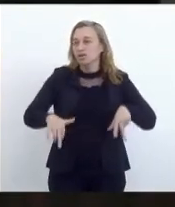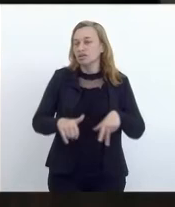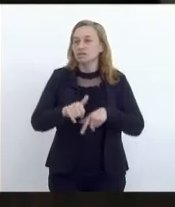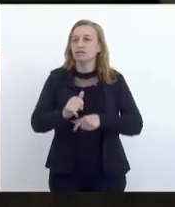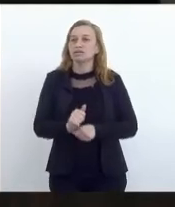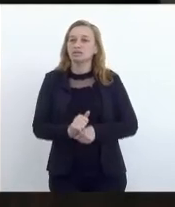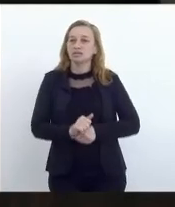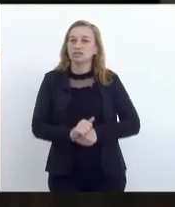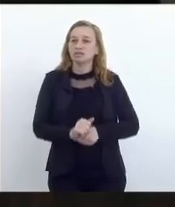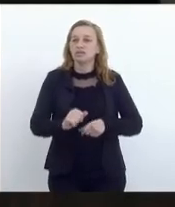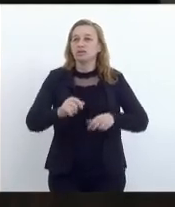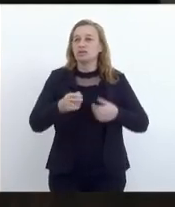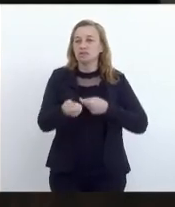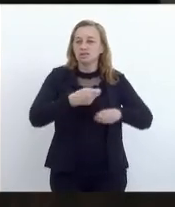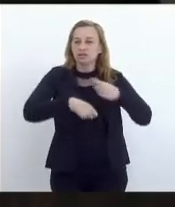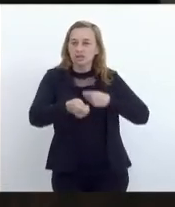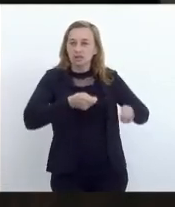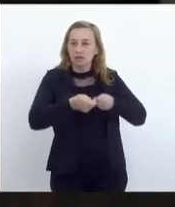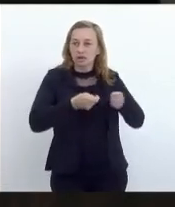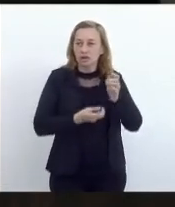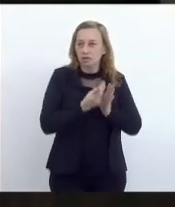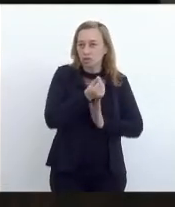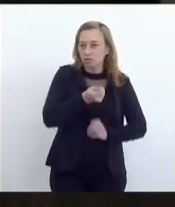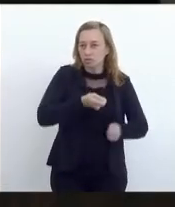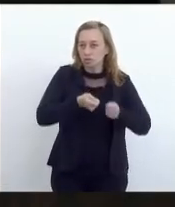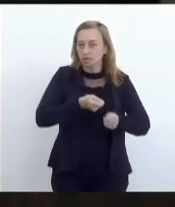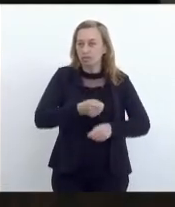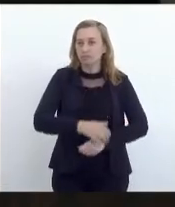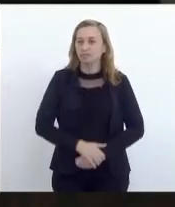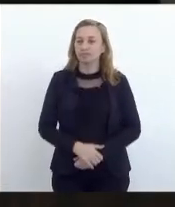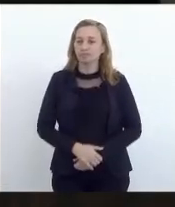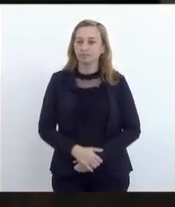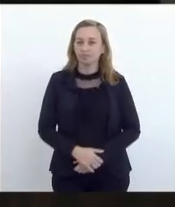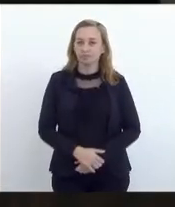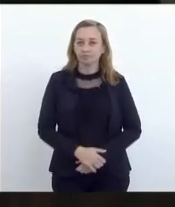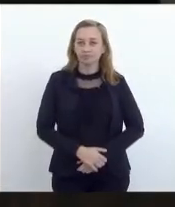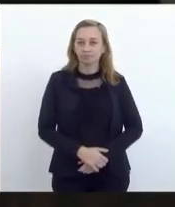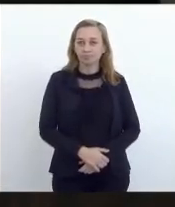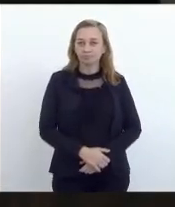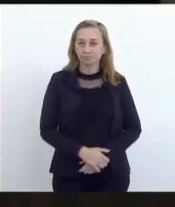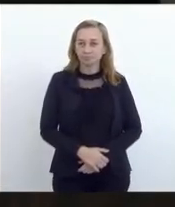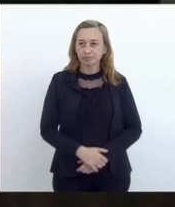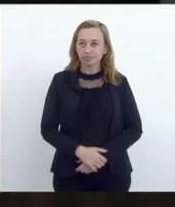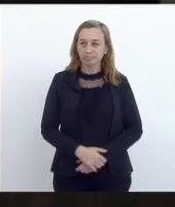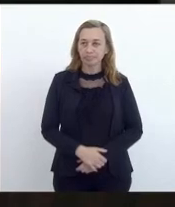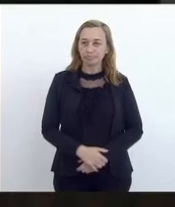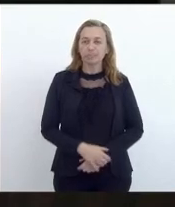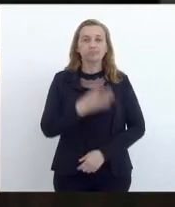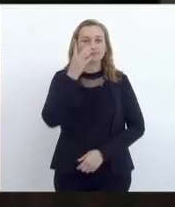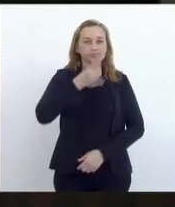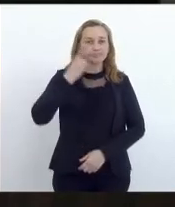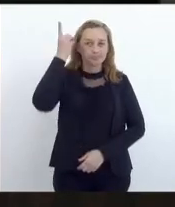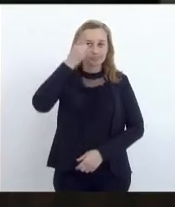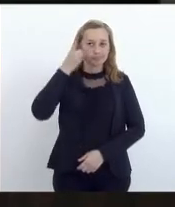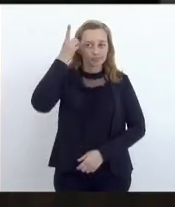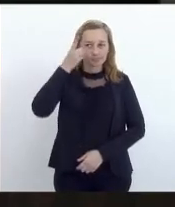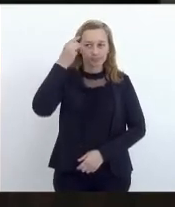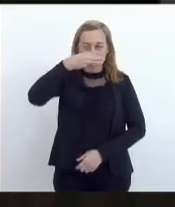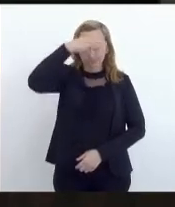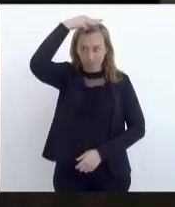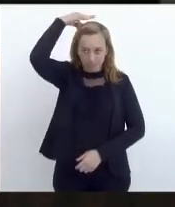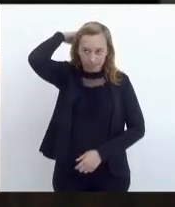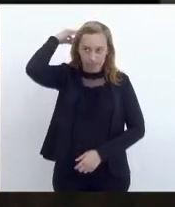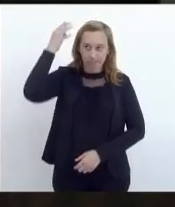Nacional, e de Orçamento, Finanças, Fiscalização Financeira e Controle. Para emitir parecer, deputado Márcio